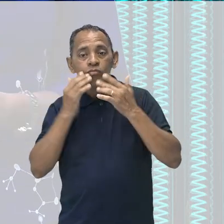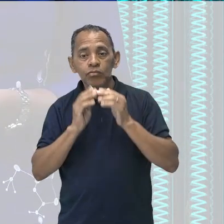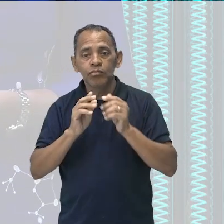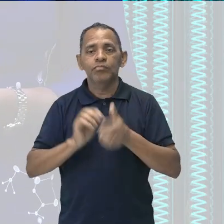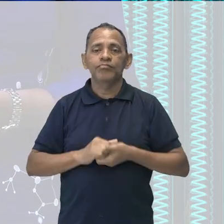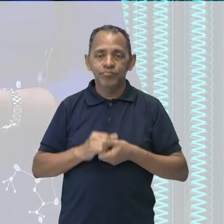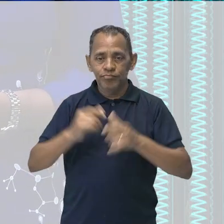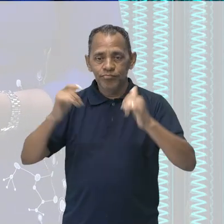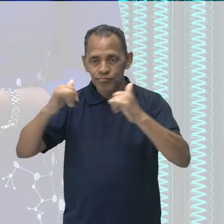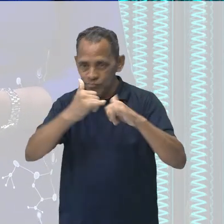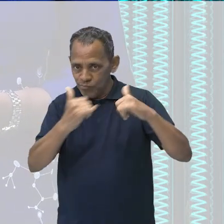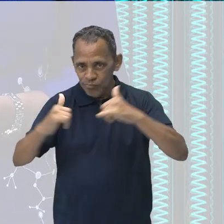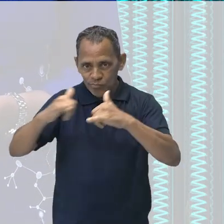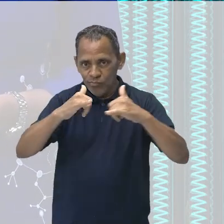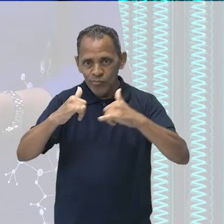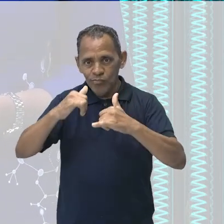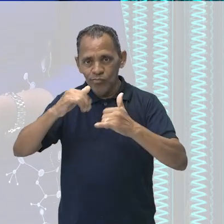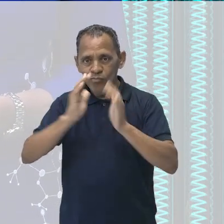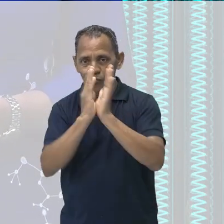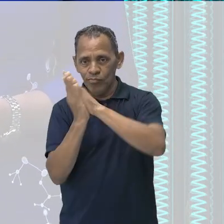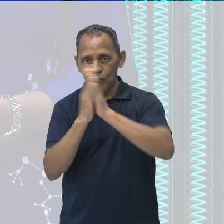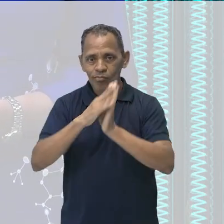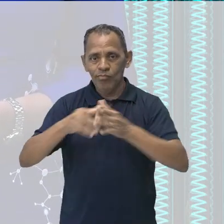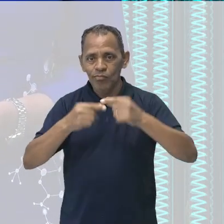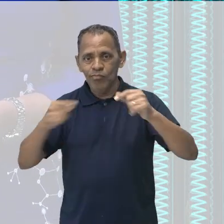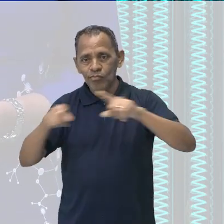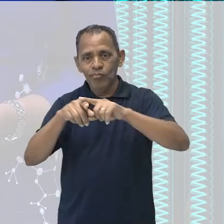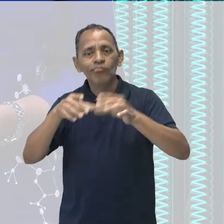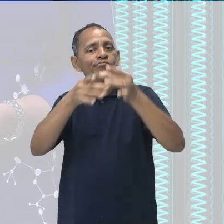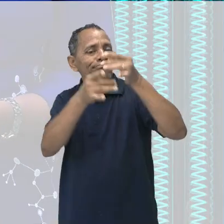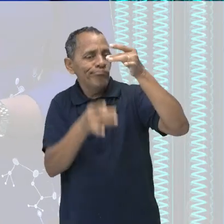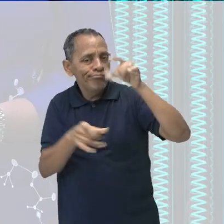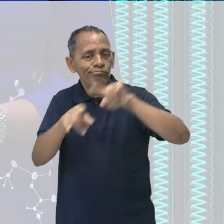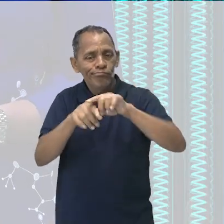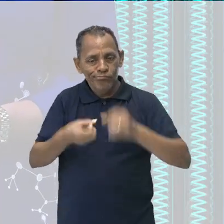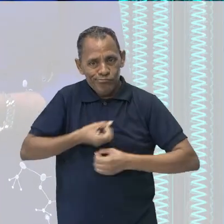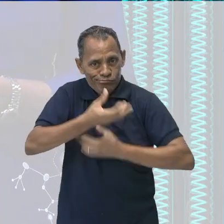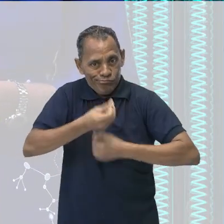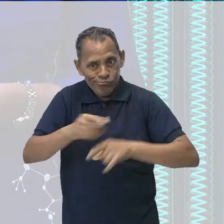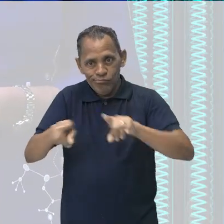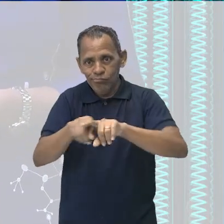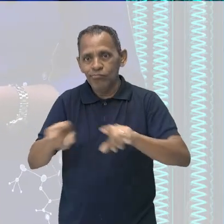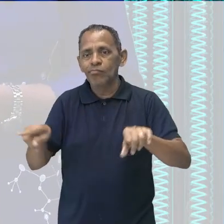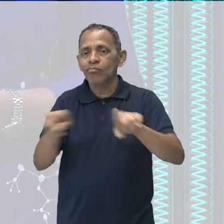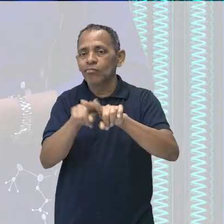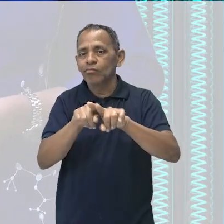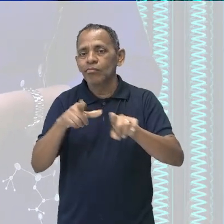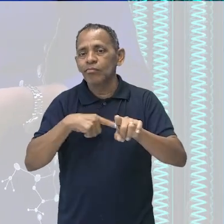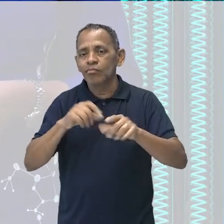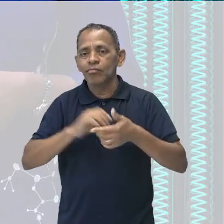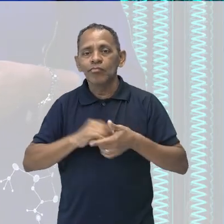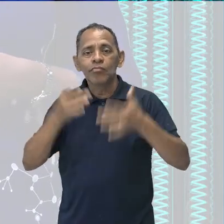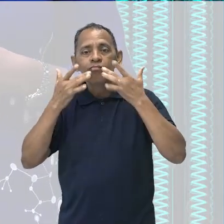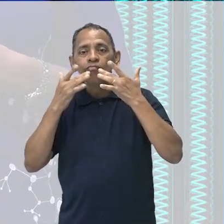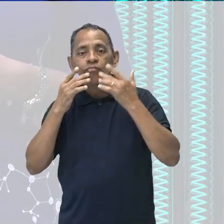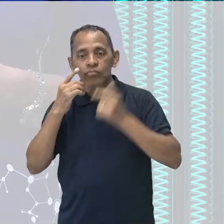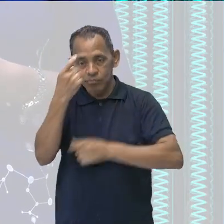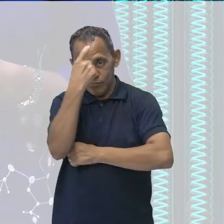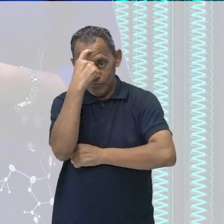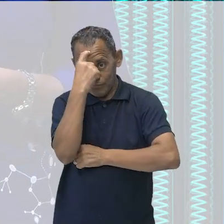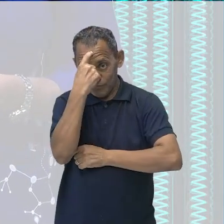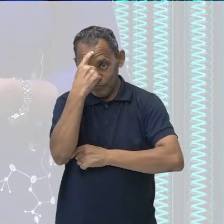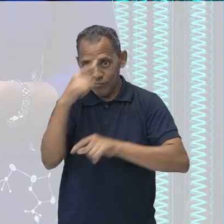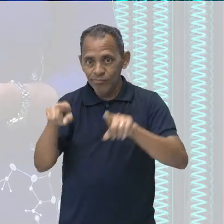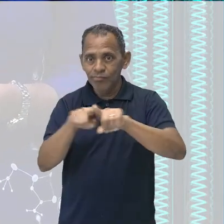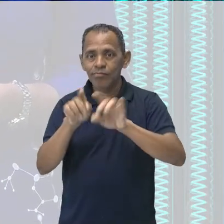bunraku, ou teatro de marionete japonês, é também uma forma importante e detalhista de expressão. Temos também o